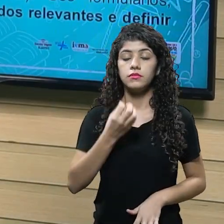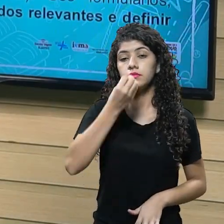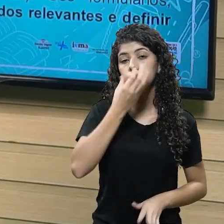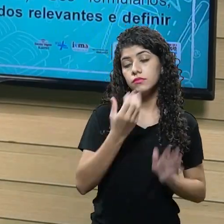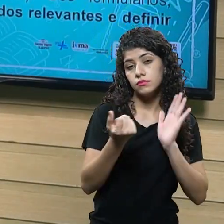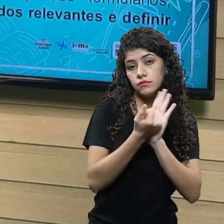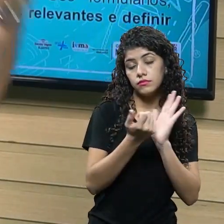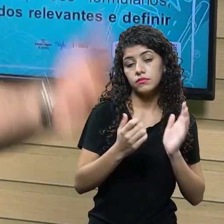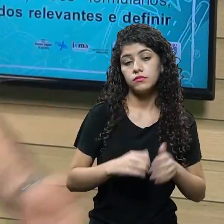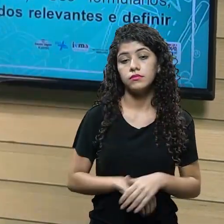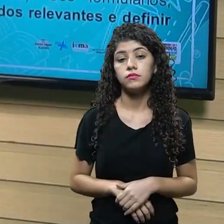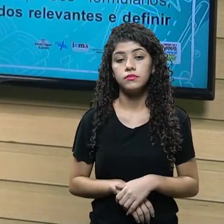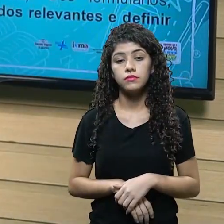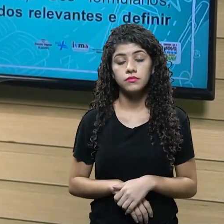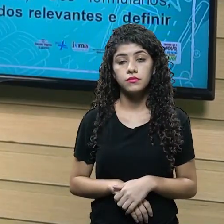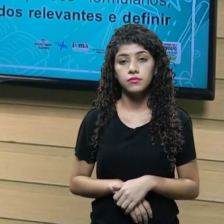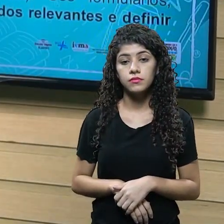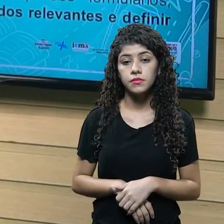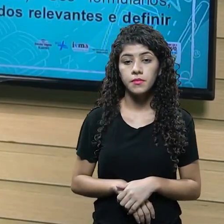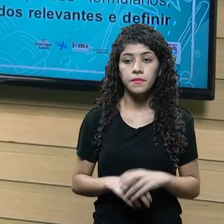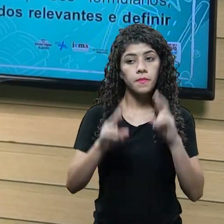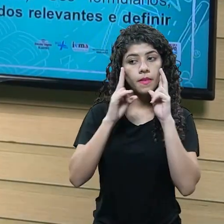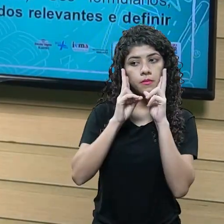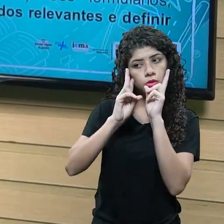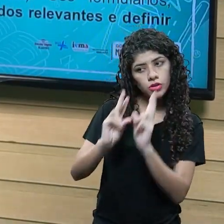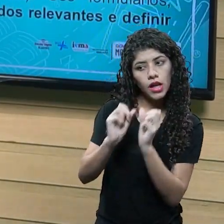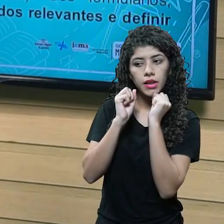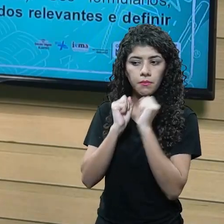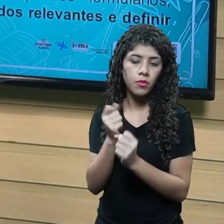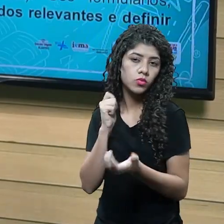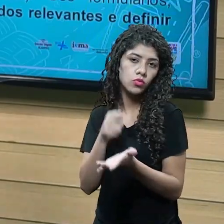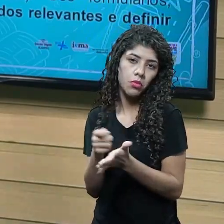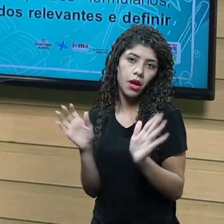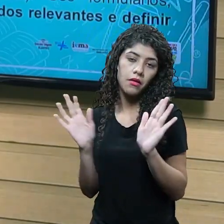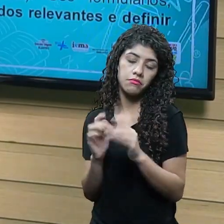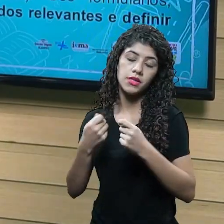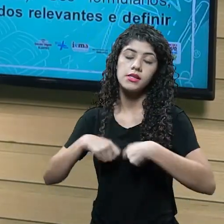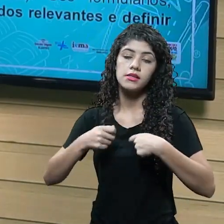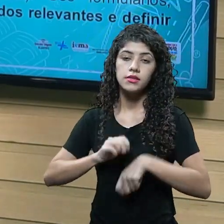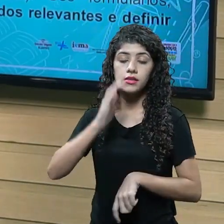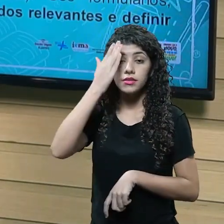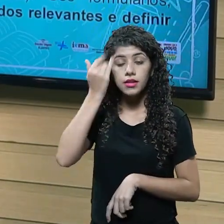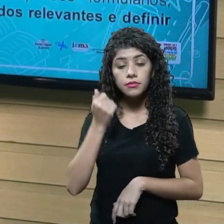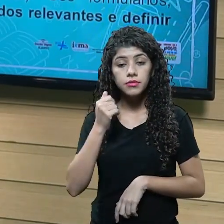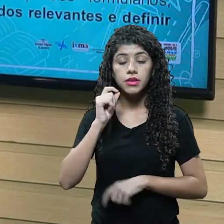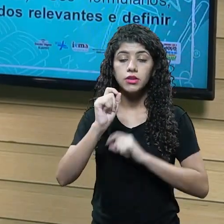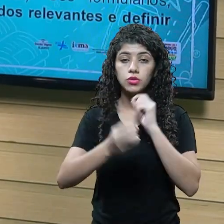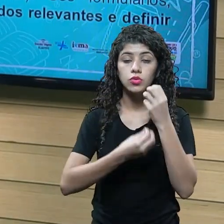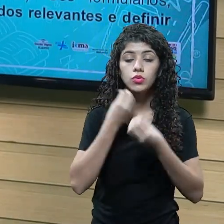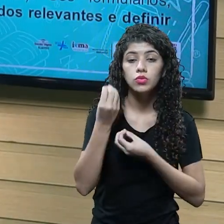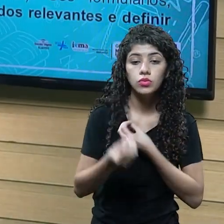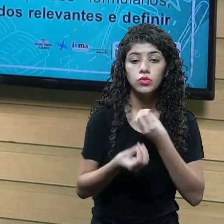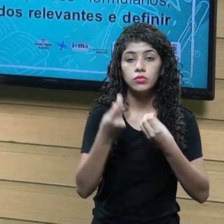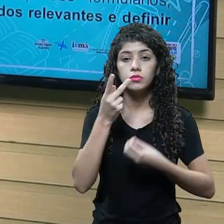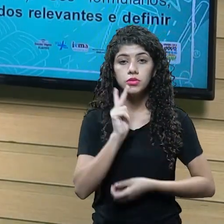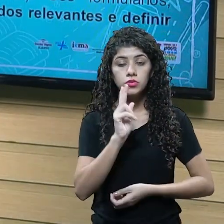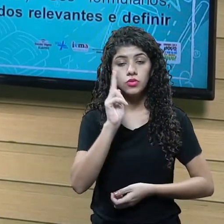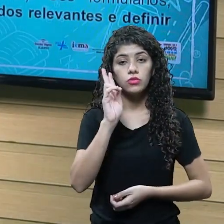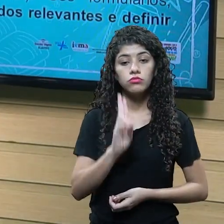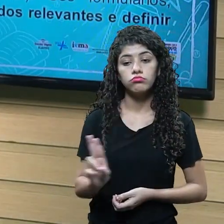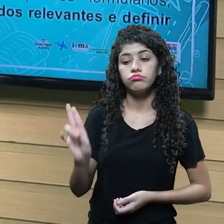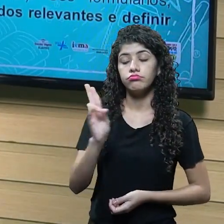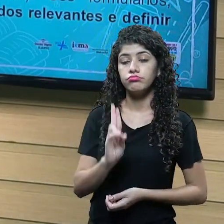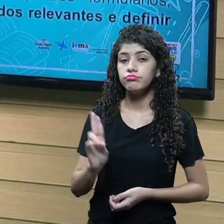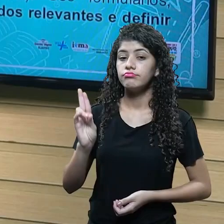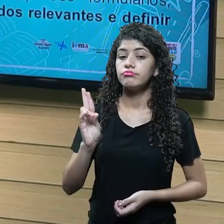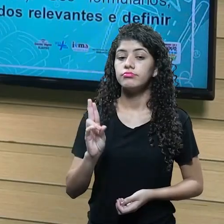tá? Exibir que pode consumir determinado produto, assim por diante. Então tem que saber realmente como esse produto, como o teu consumidor ele se comunica, onde ele